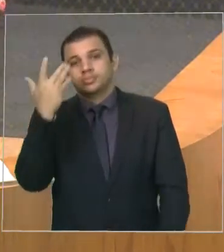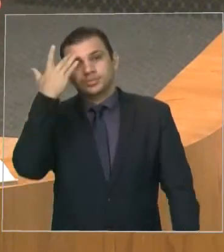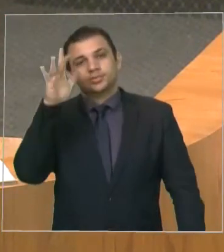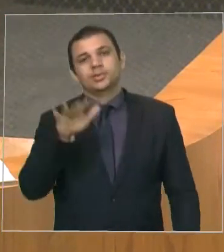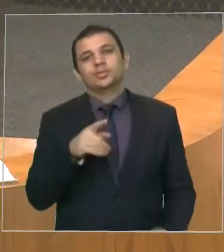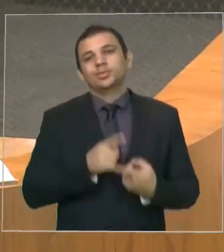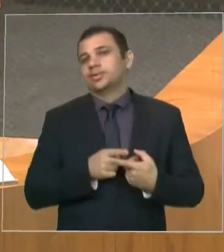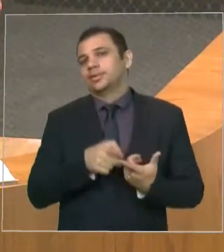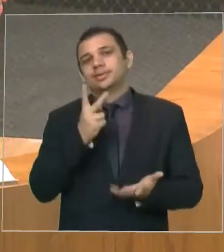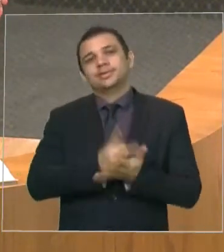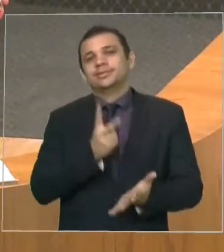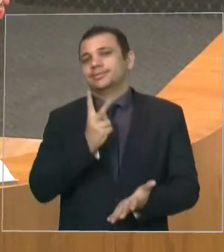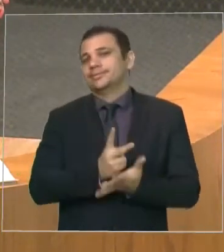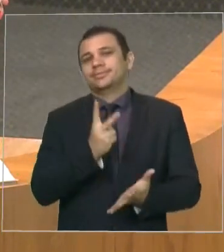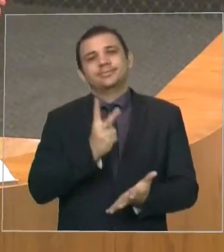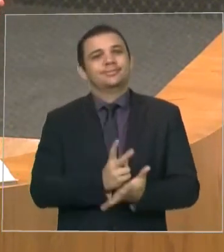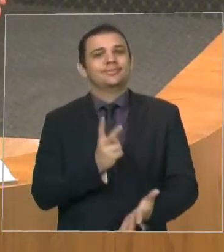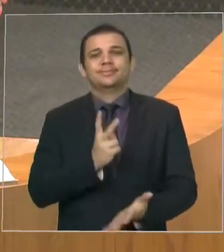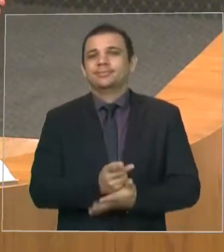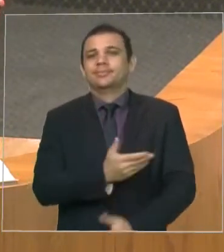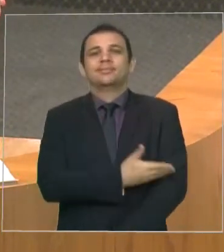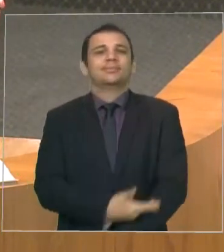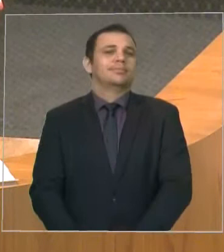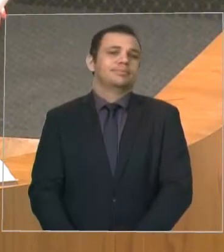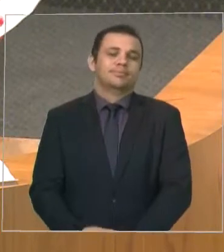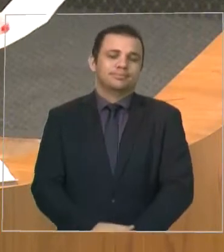assim, deputada de Lázio.